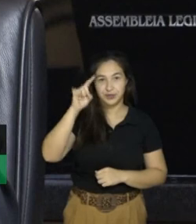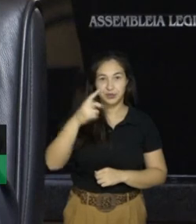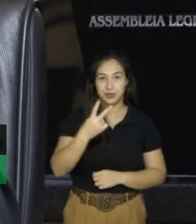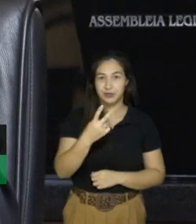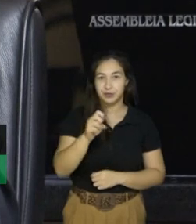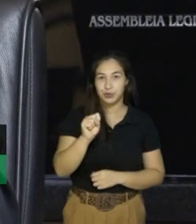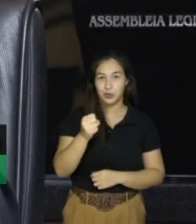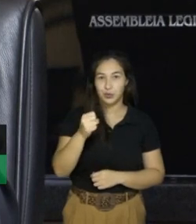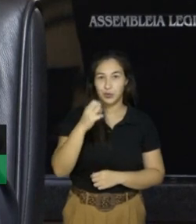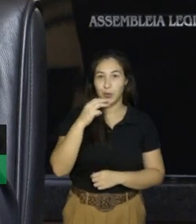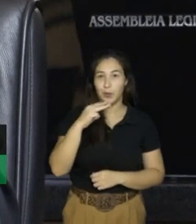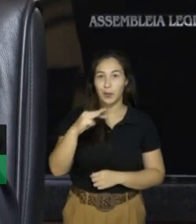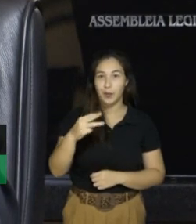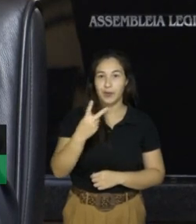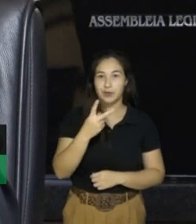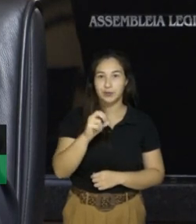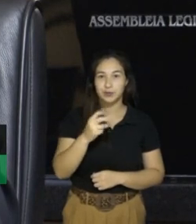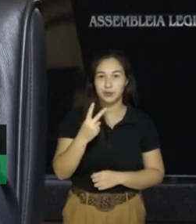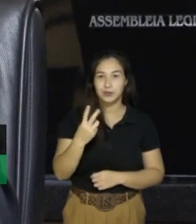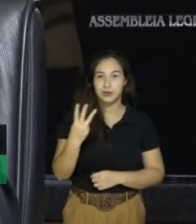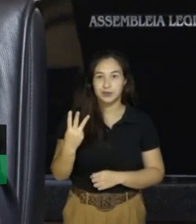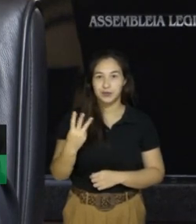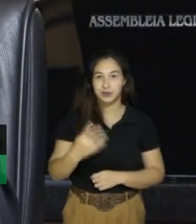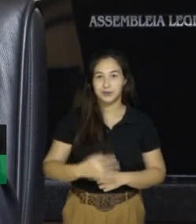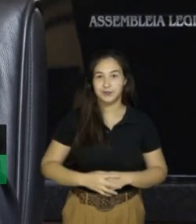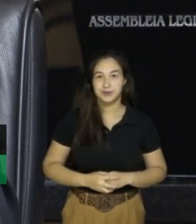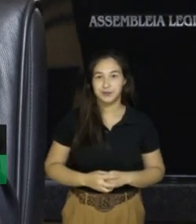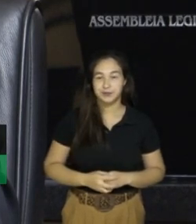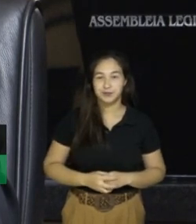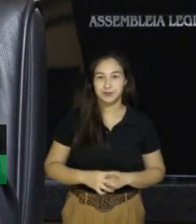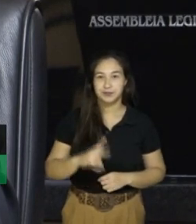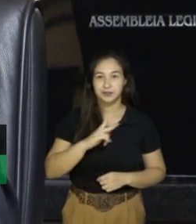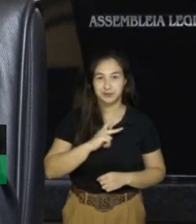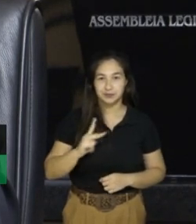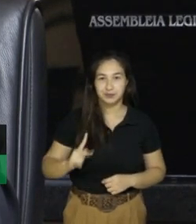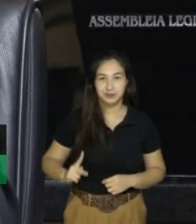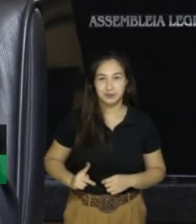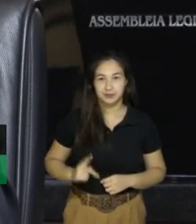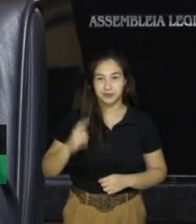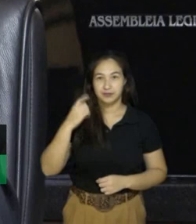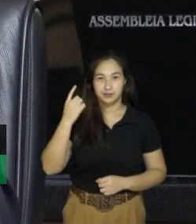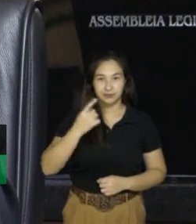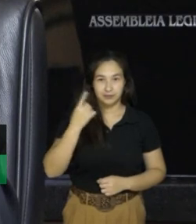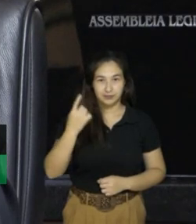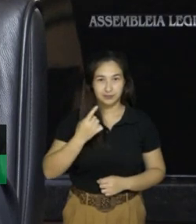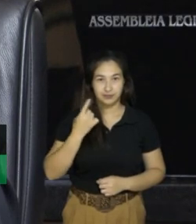28 de Março 2023 presidência deputados